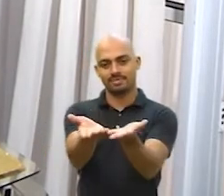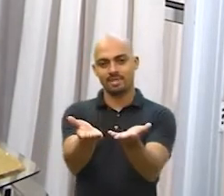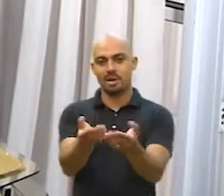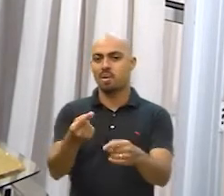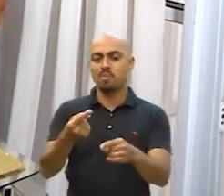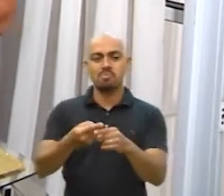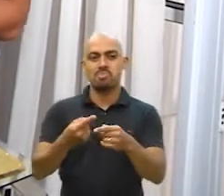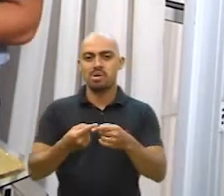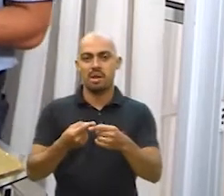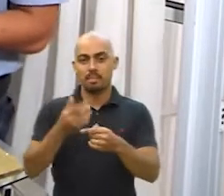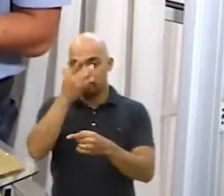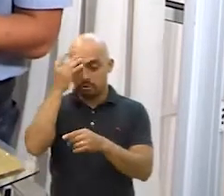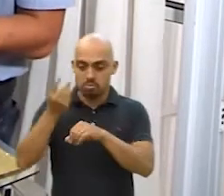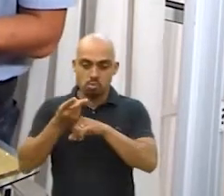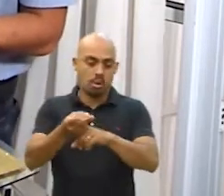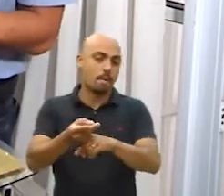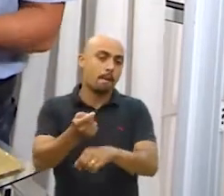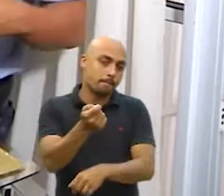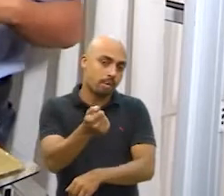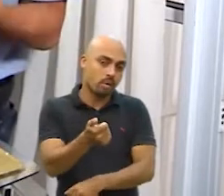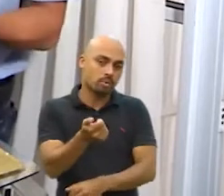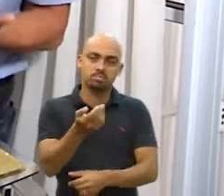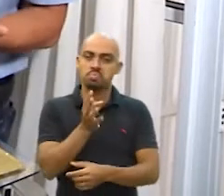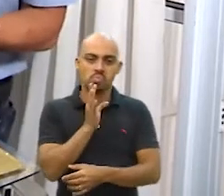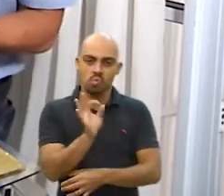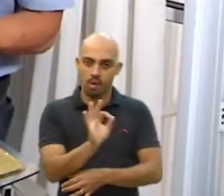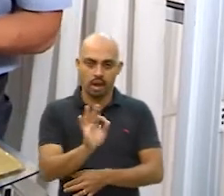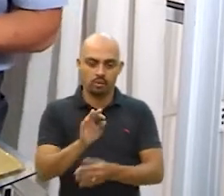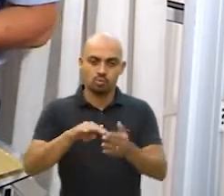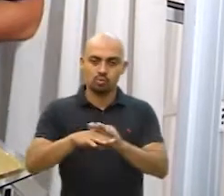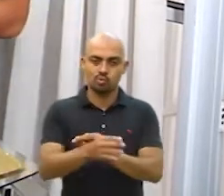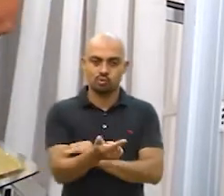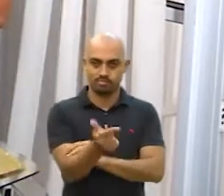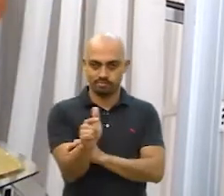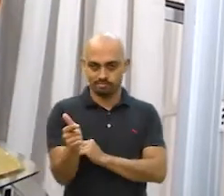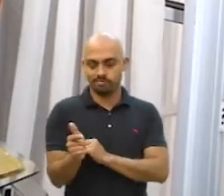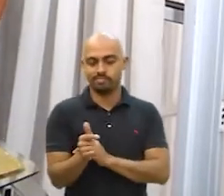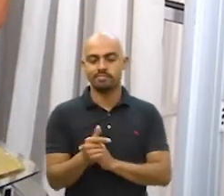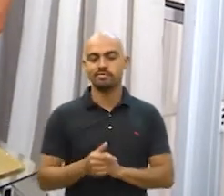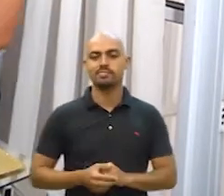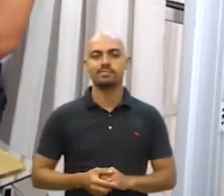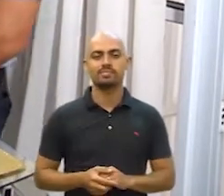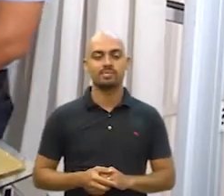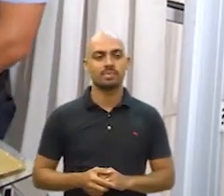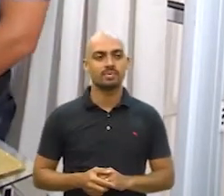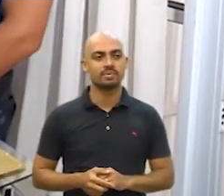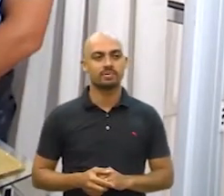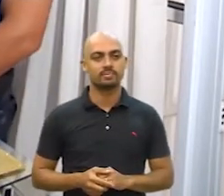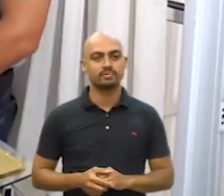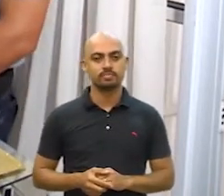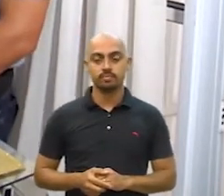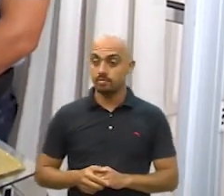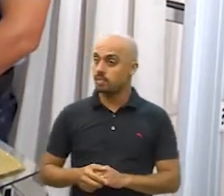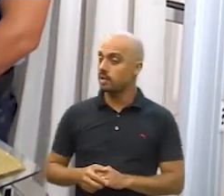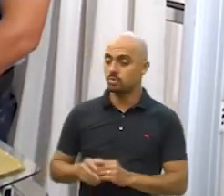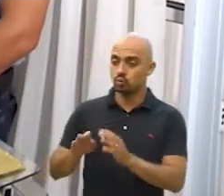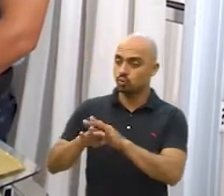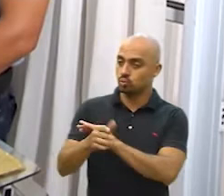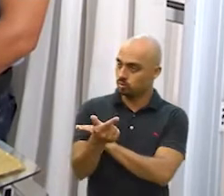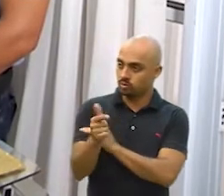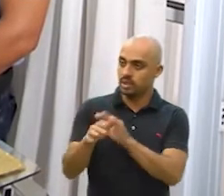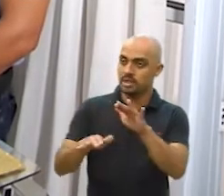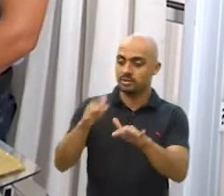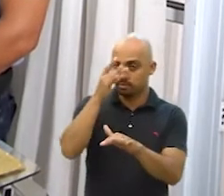Porque é uma coisa que ainda as pessoas não estão acostumadas. Não estão acostumadas e o pessoal da